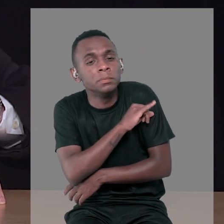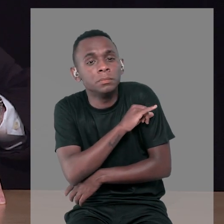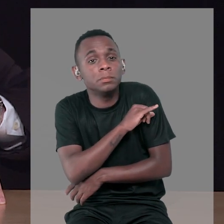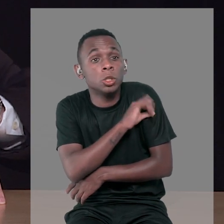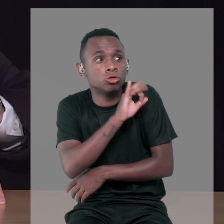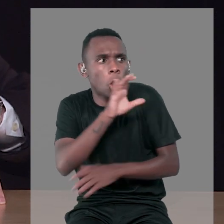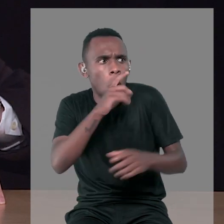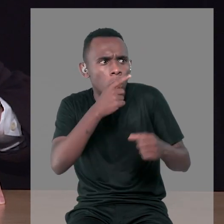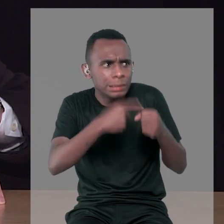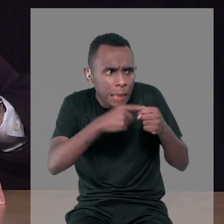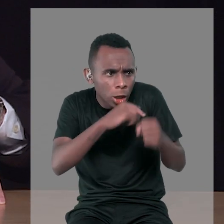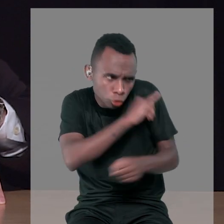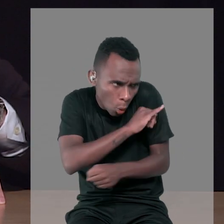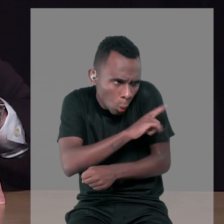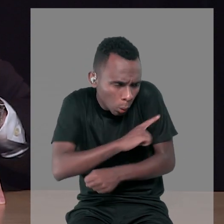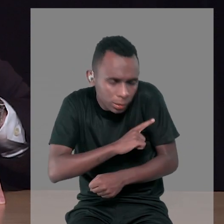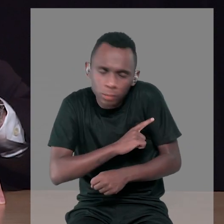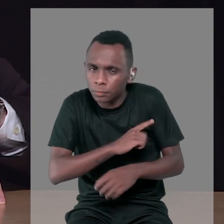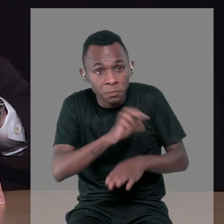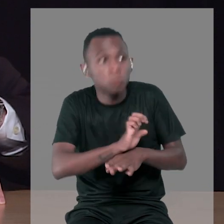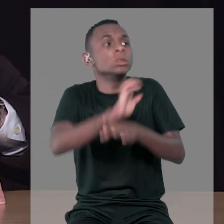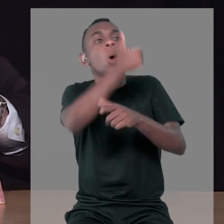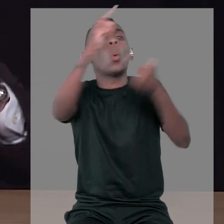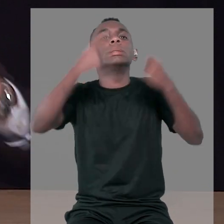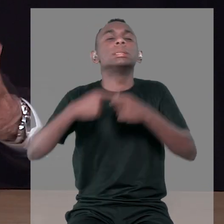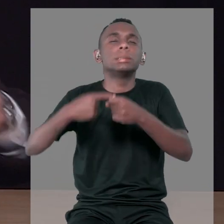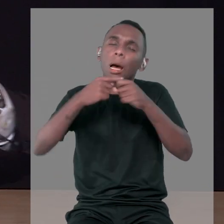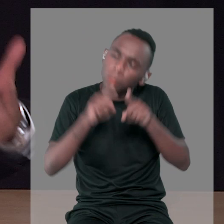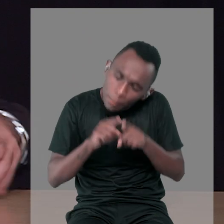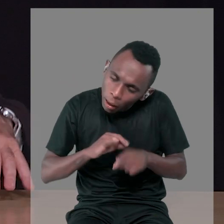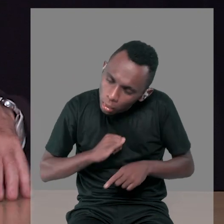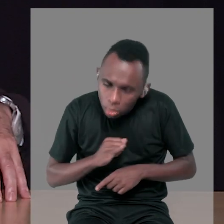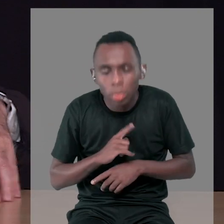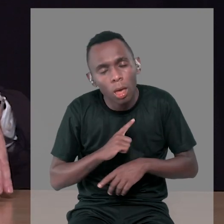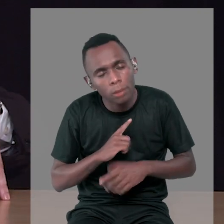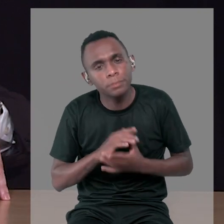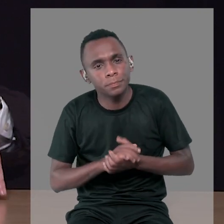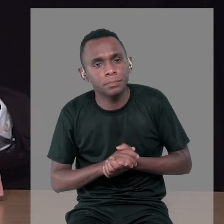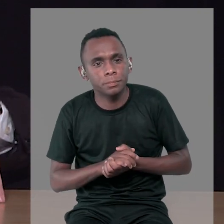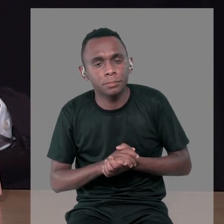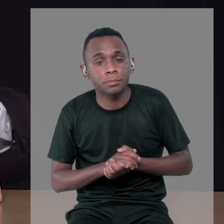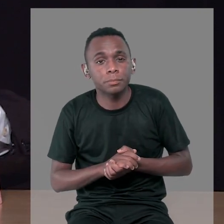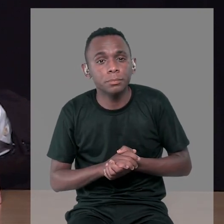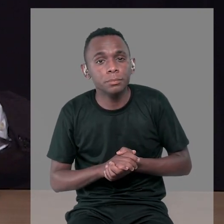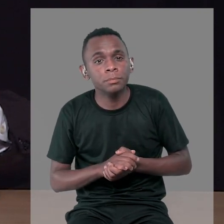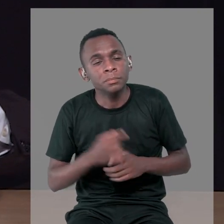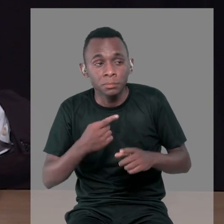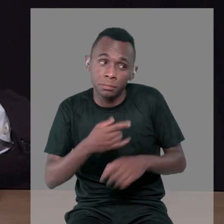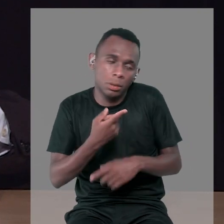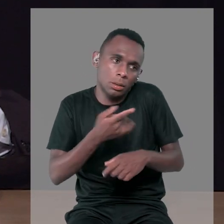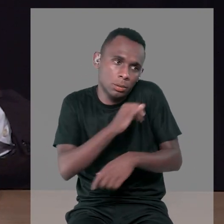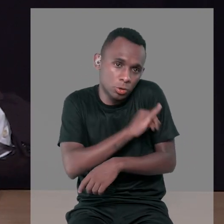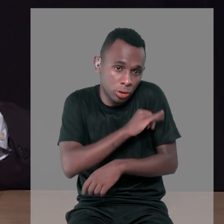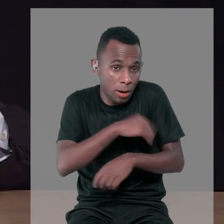né, parece que só lá é que tem esse tipo de fenômeno, né, e coisas do gênero. Apenas que é mais conhecido, né, então, para ser